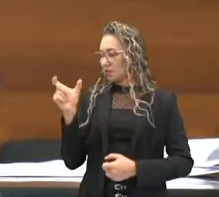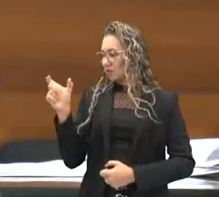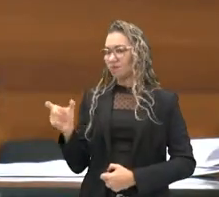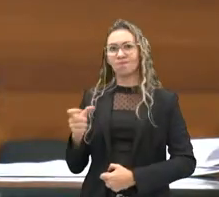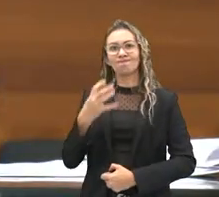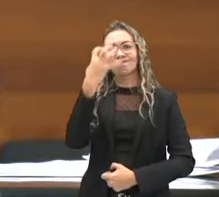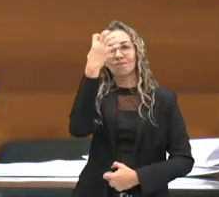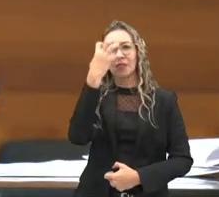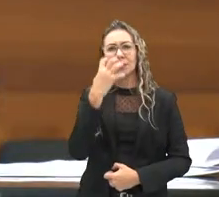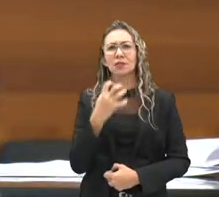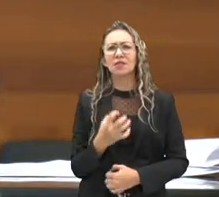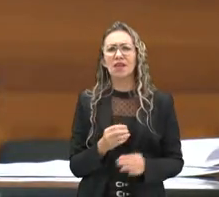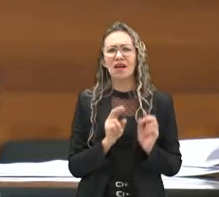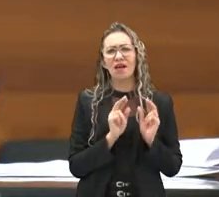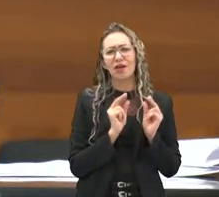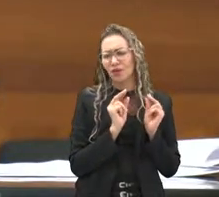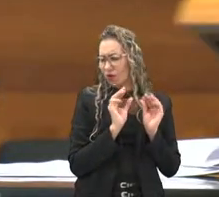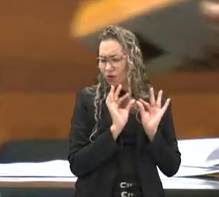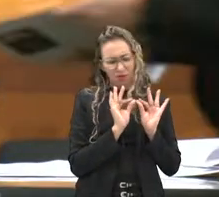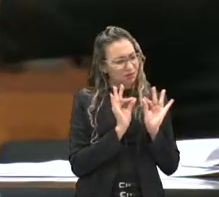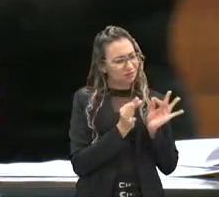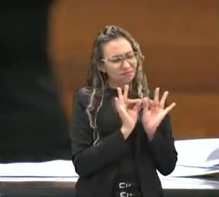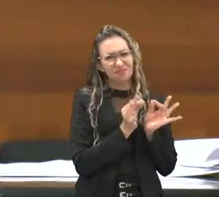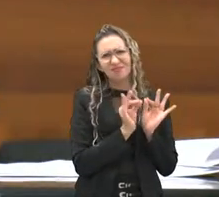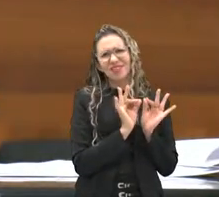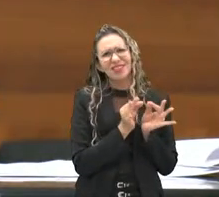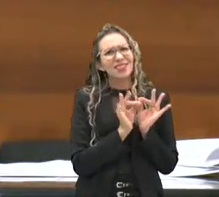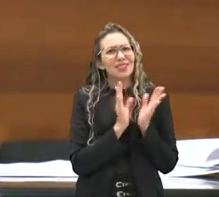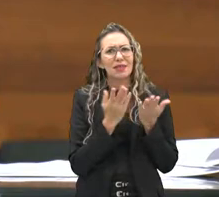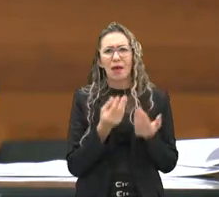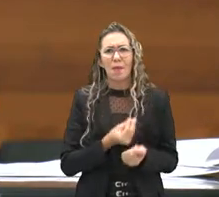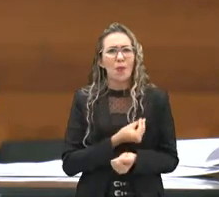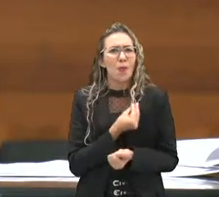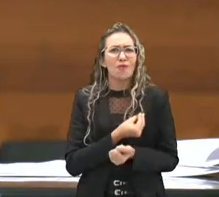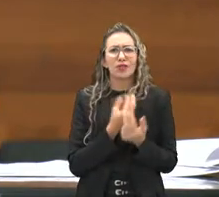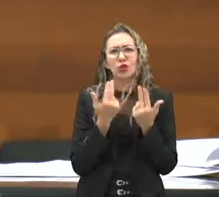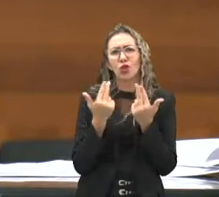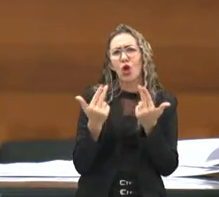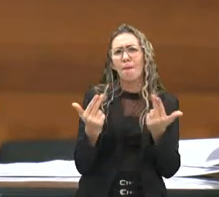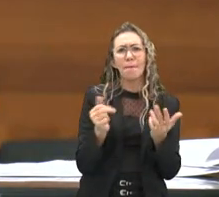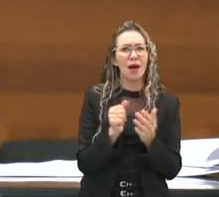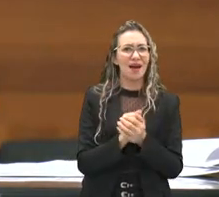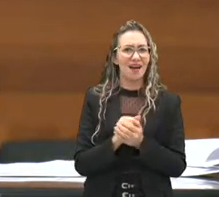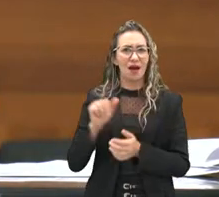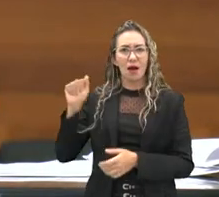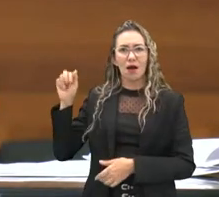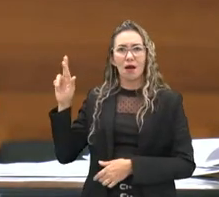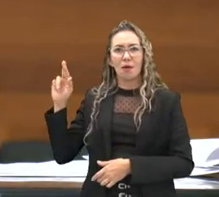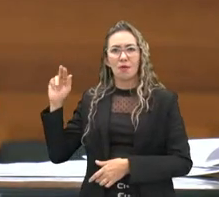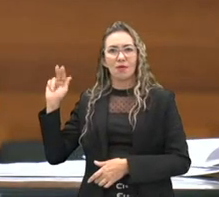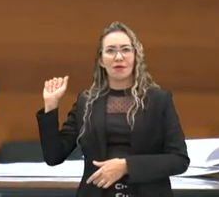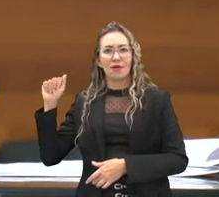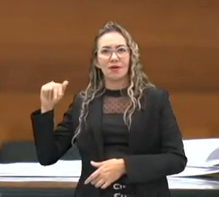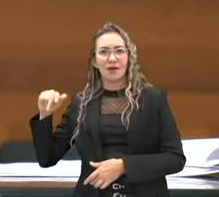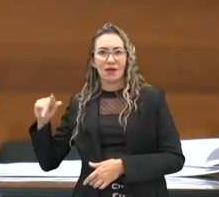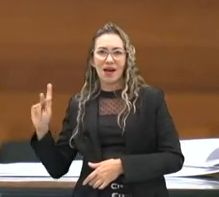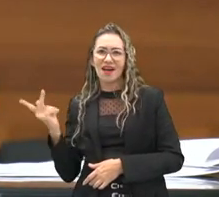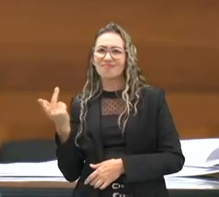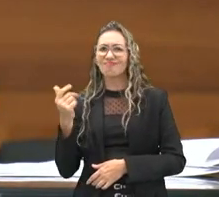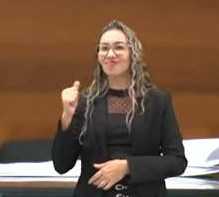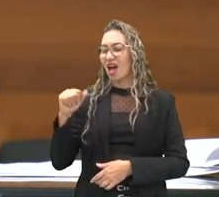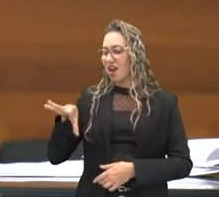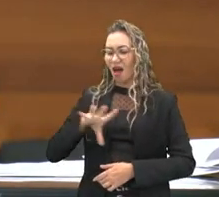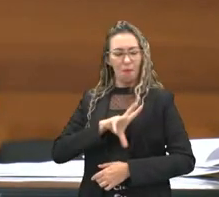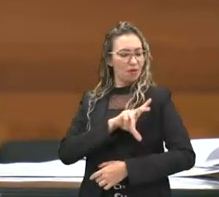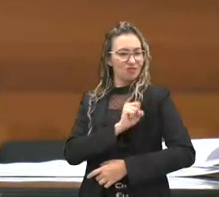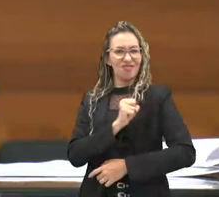humildade, mantinha uma vida modesta e discreta, enquanto Aranha era um apaixonado, bom grumeiro que fazia